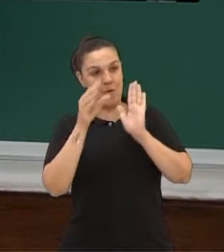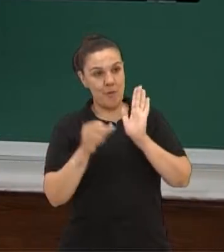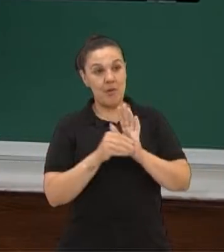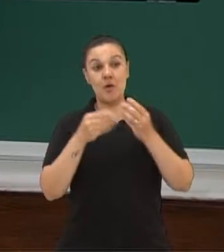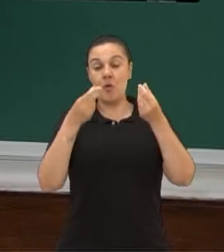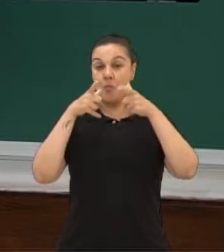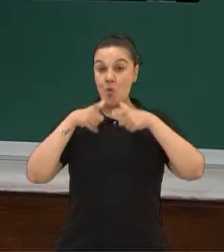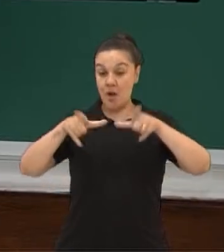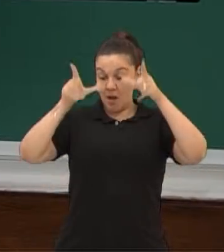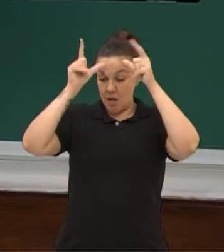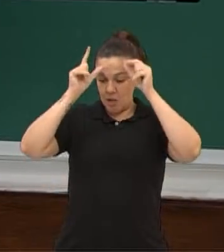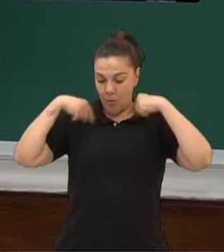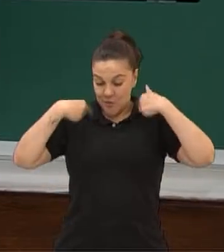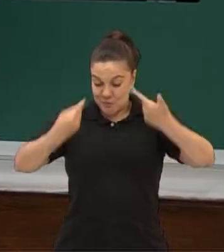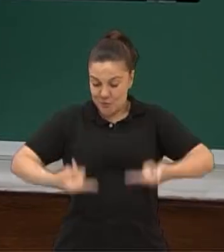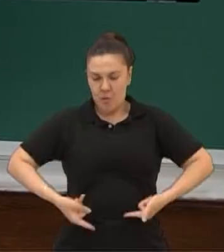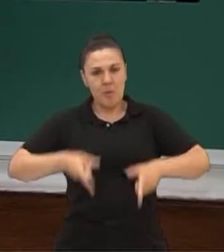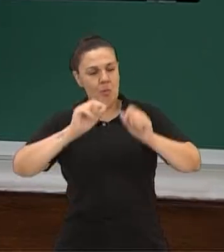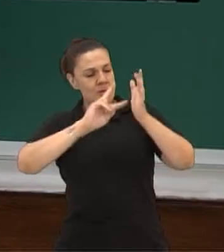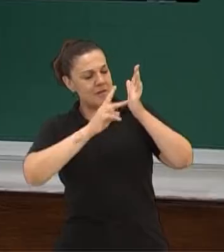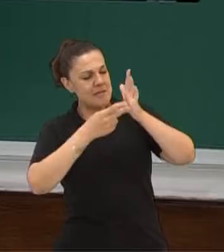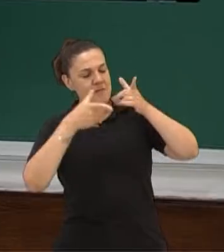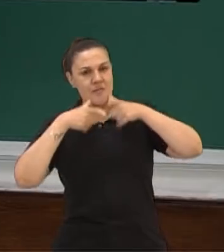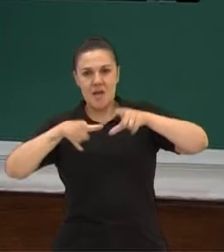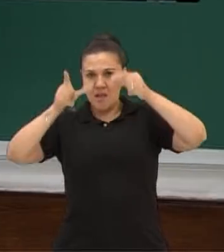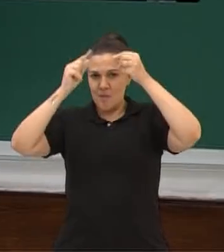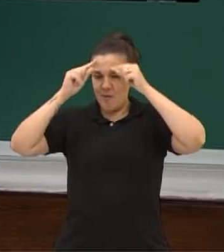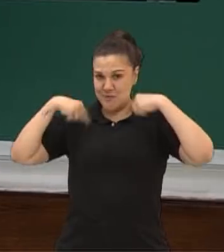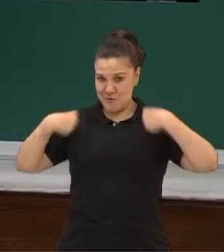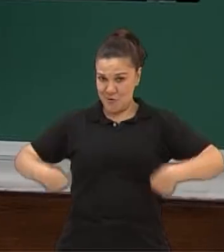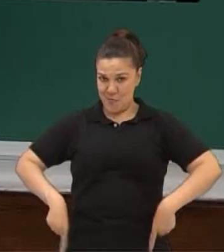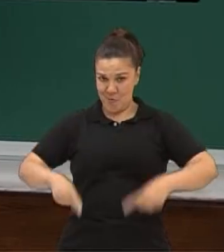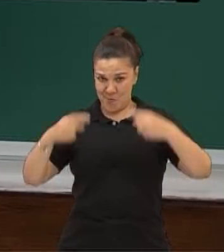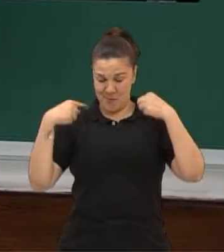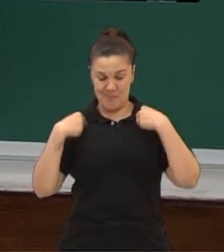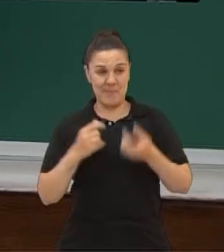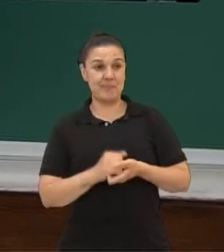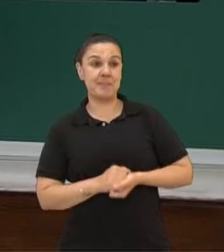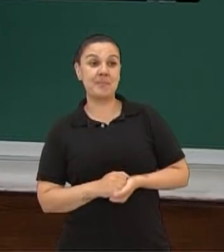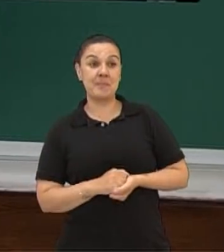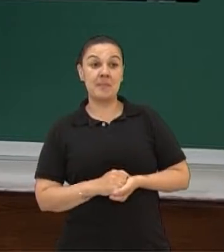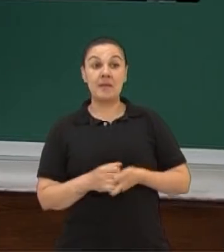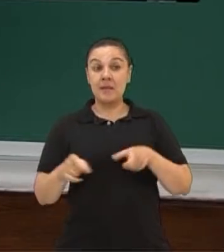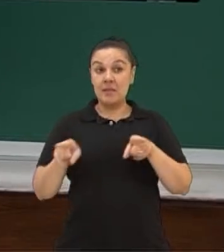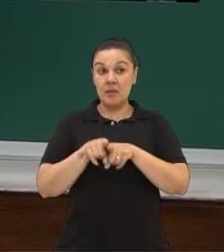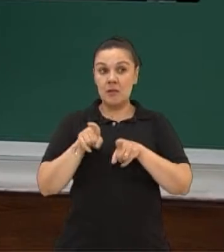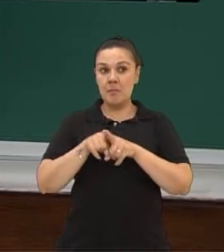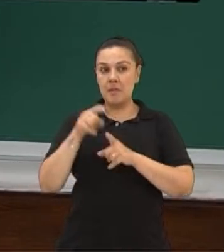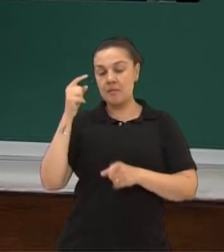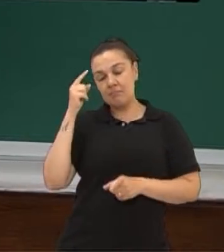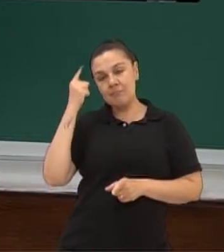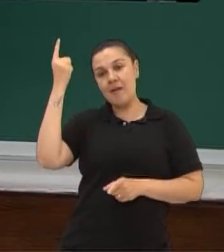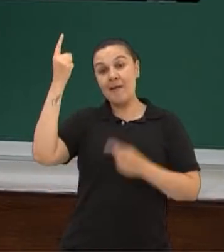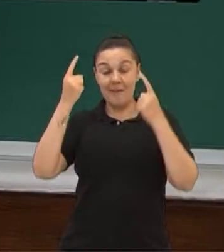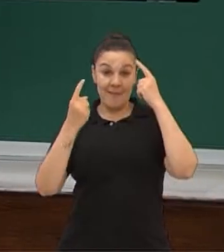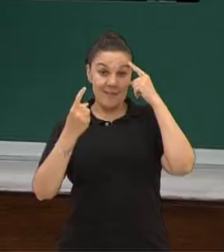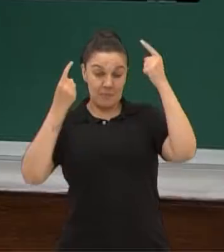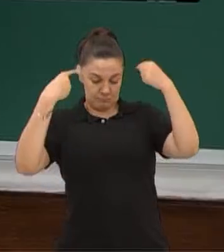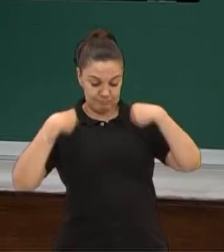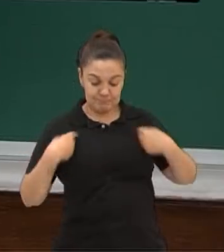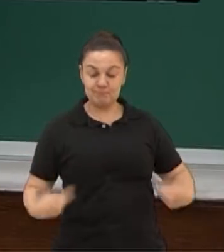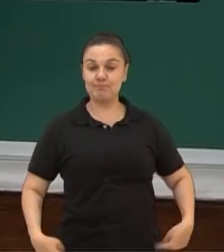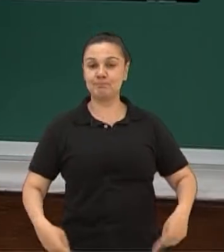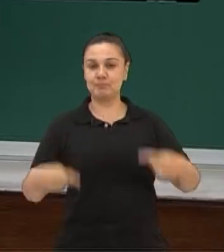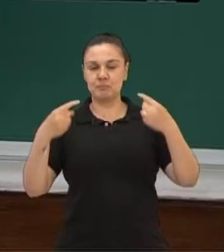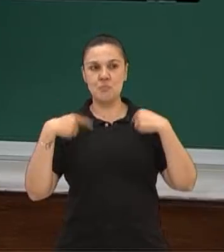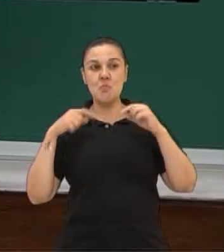enquanto linguagem corporal. O que é linguagem corporal, será? Vamos entender. Vamos falar um pouquinho sobre os ideais do corpo,